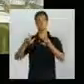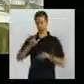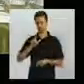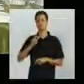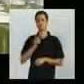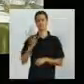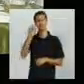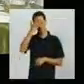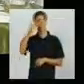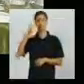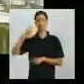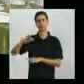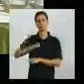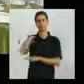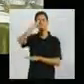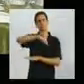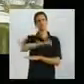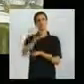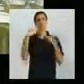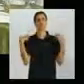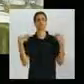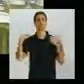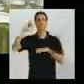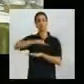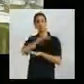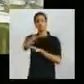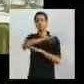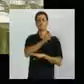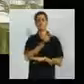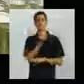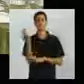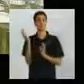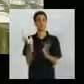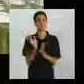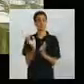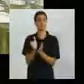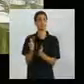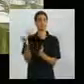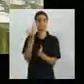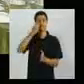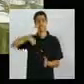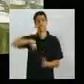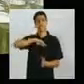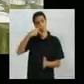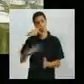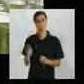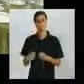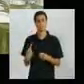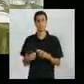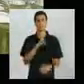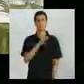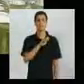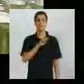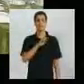categoria de suma importância para a nossa cidade, para o nosso país, pessoas que o Aeroclube tem